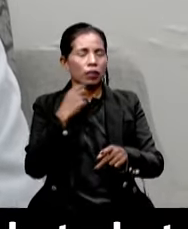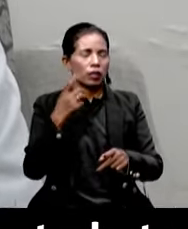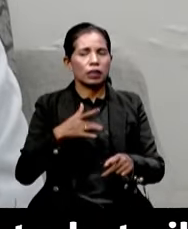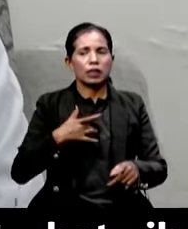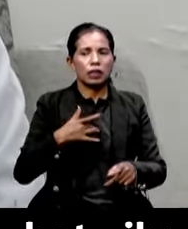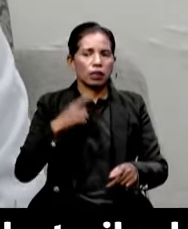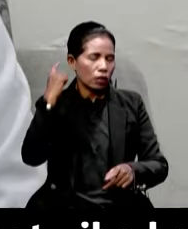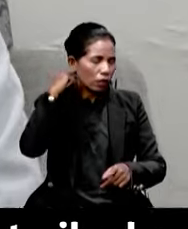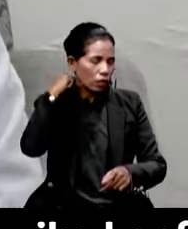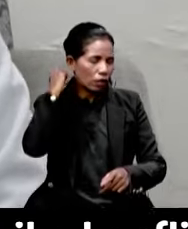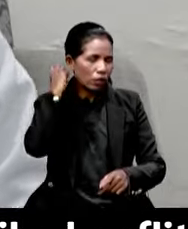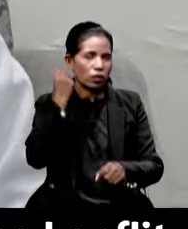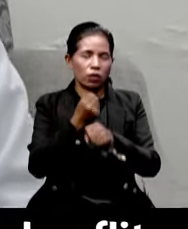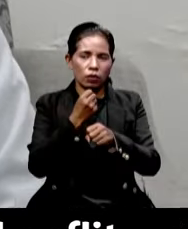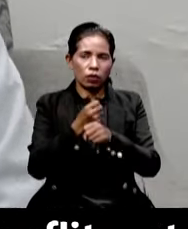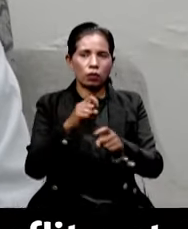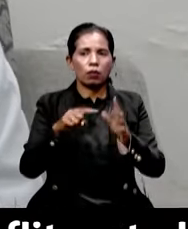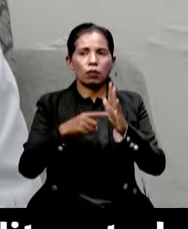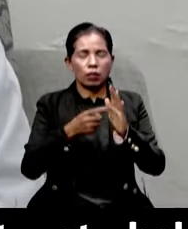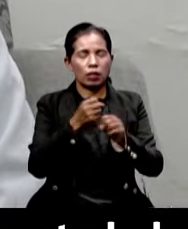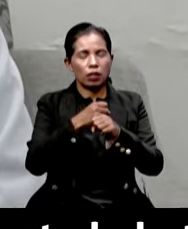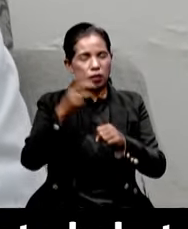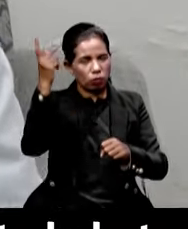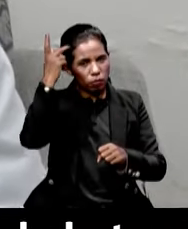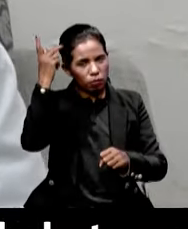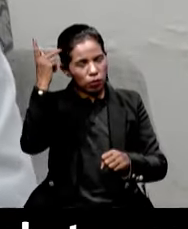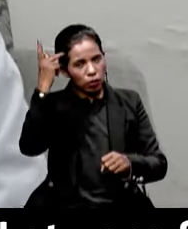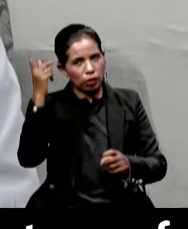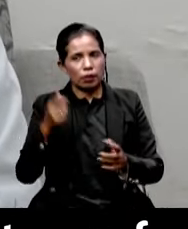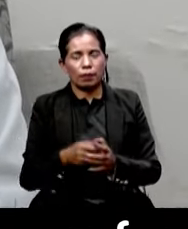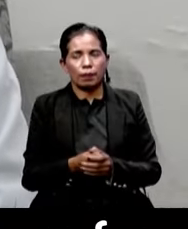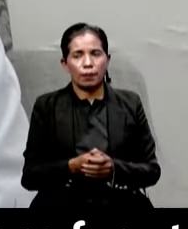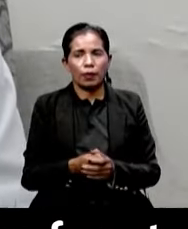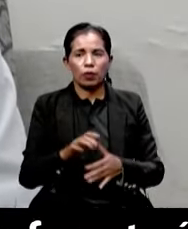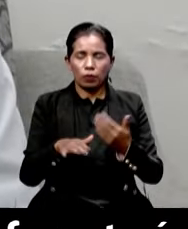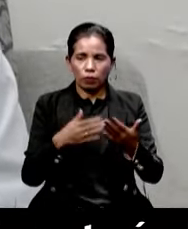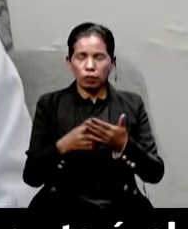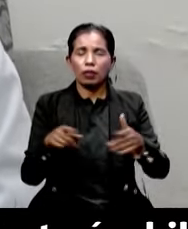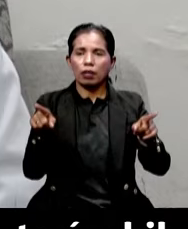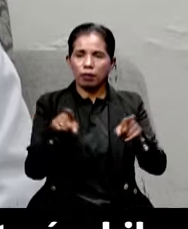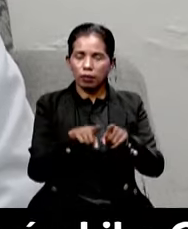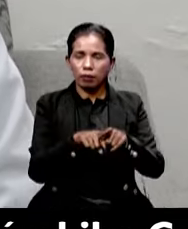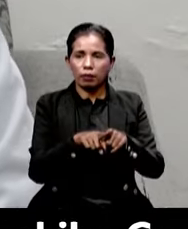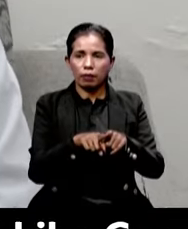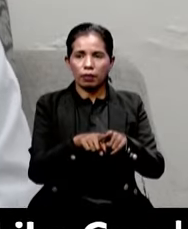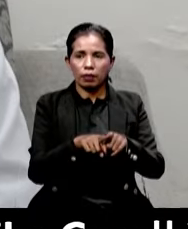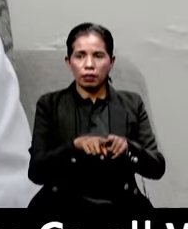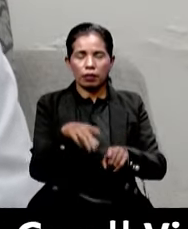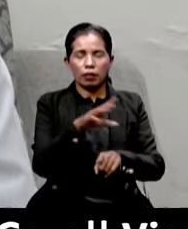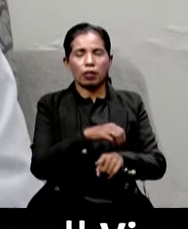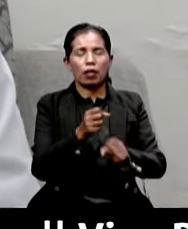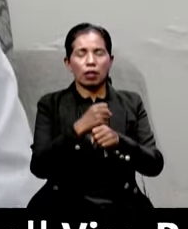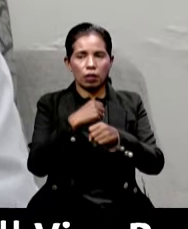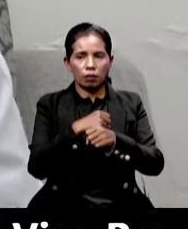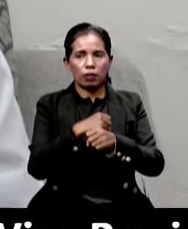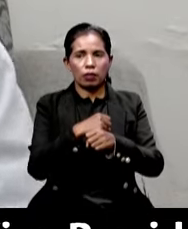kotu planene tos komesa halo ni ulun moras ta idene hotu hanesa fatores ne bima